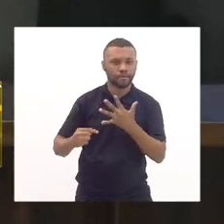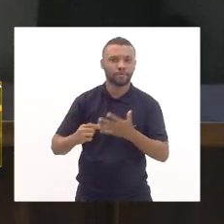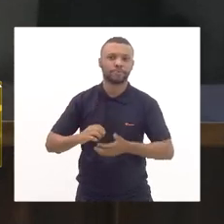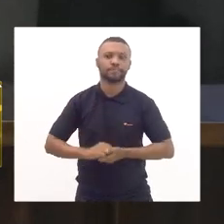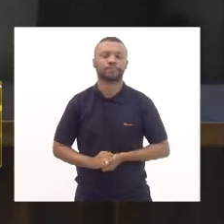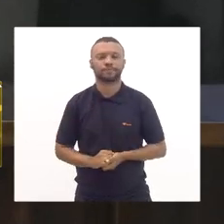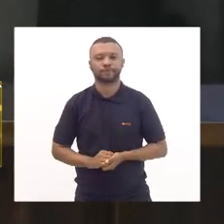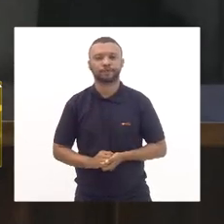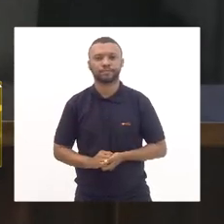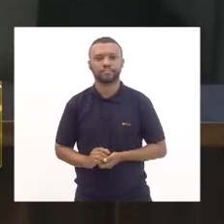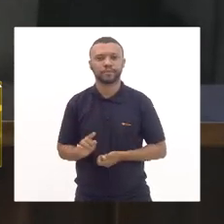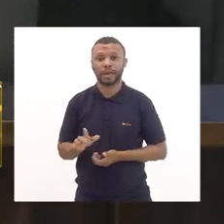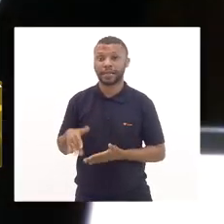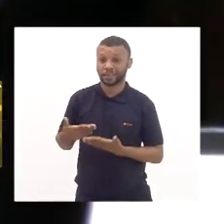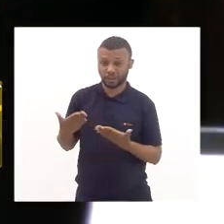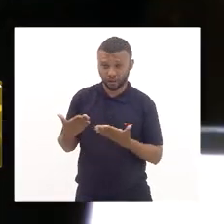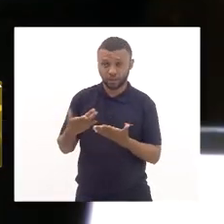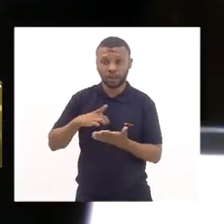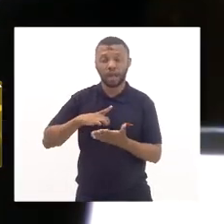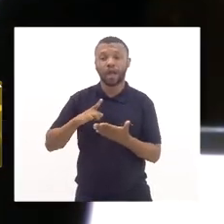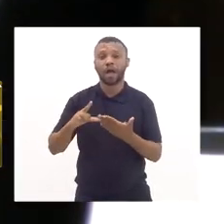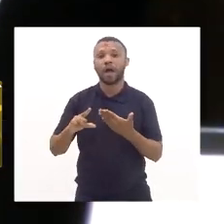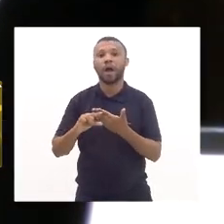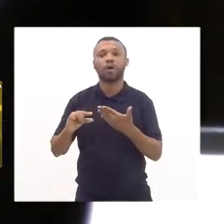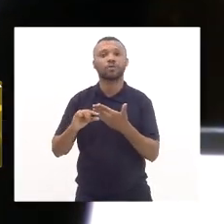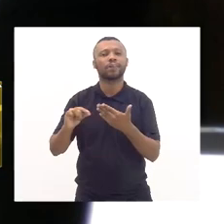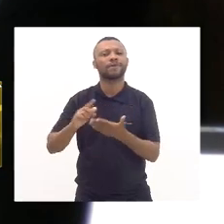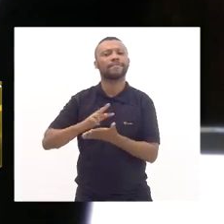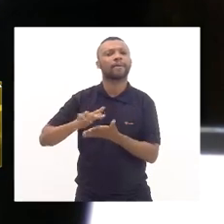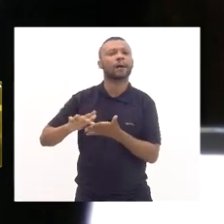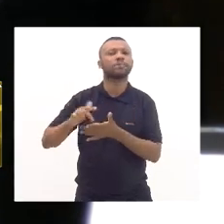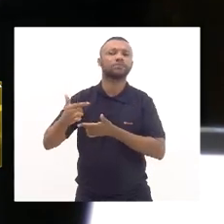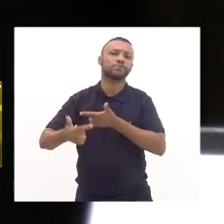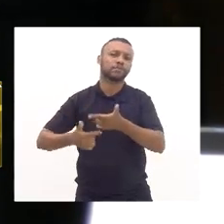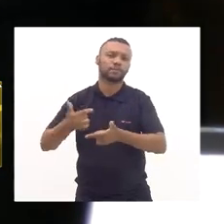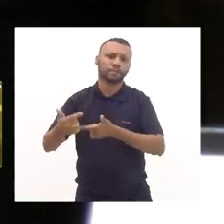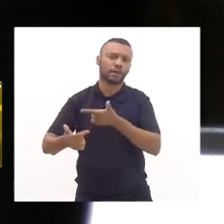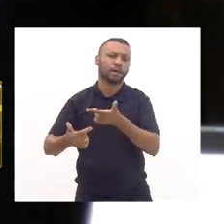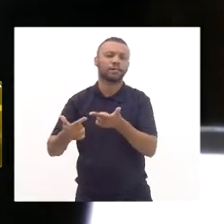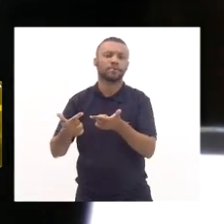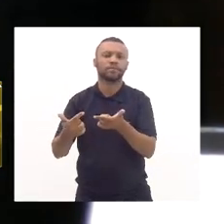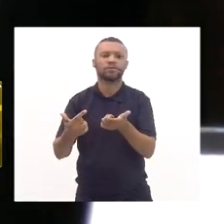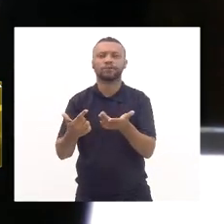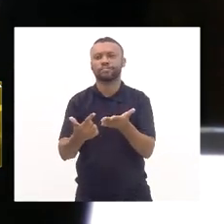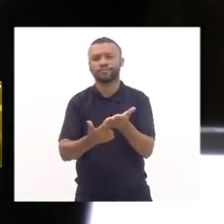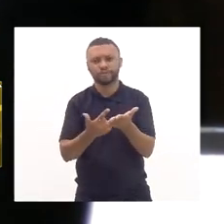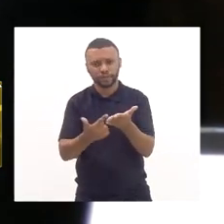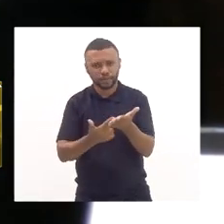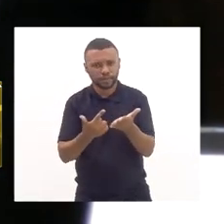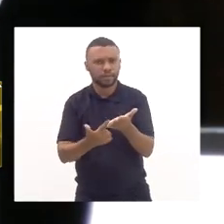ela é ainda autora de várias obras literárias